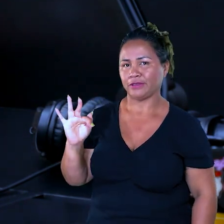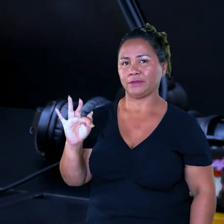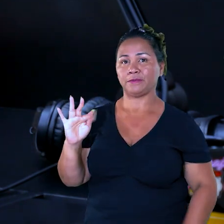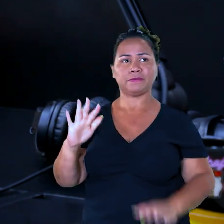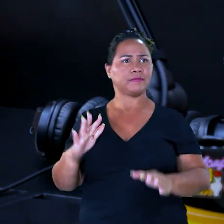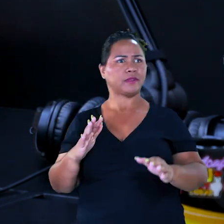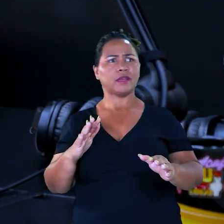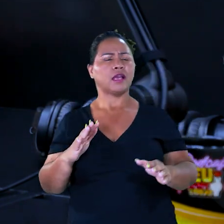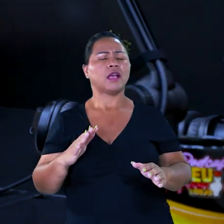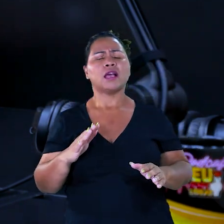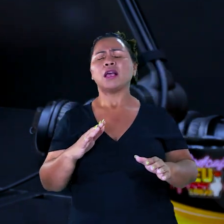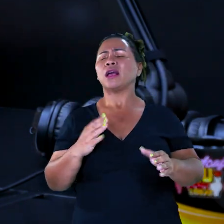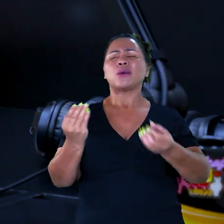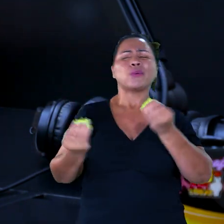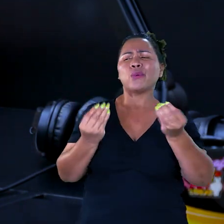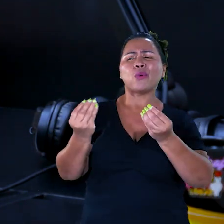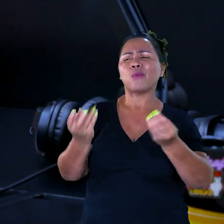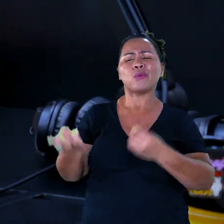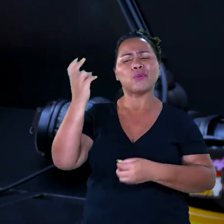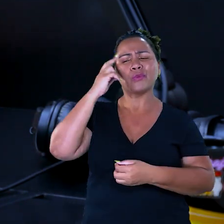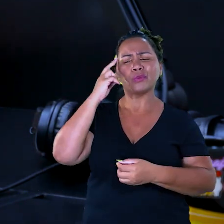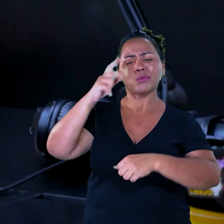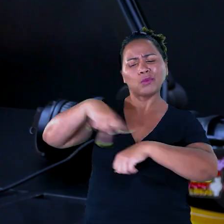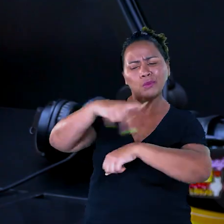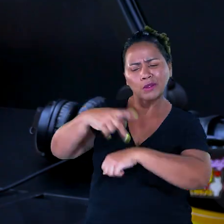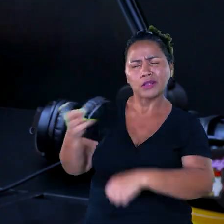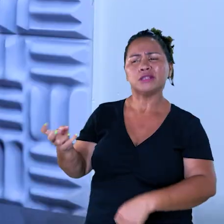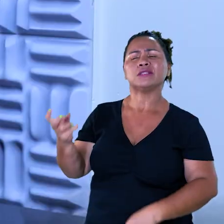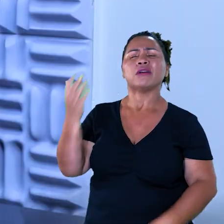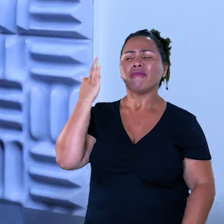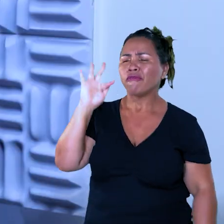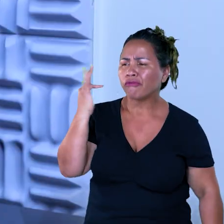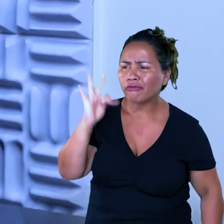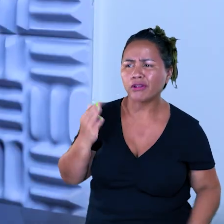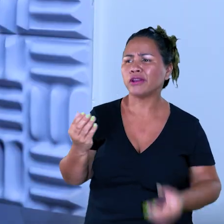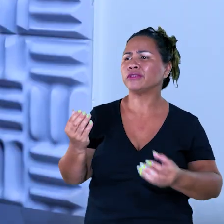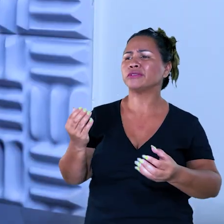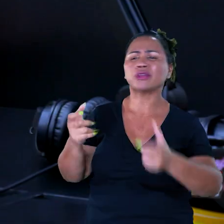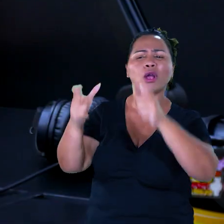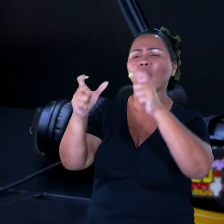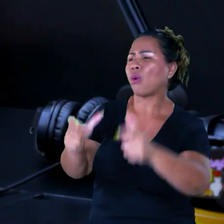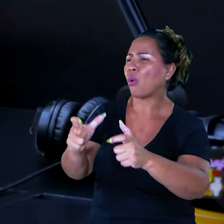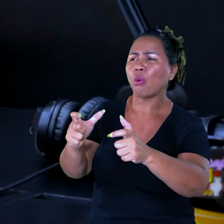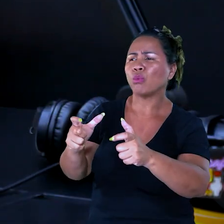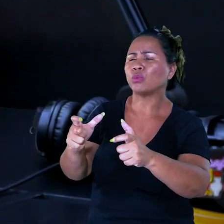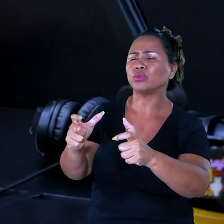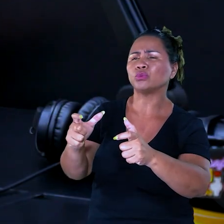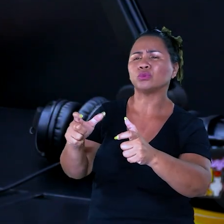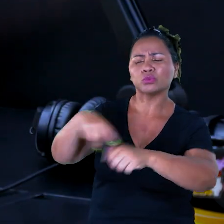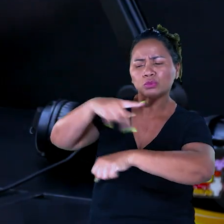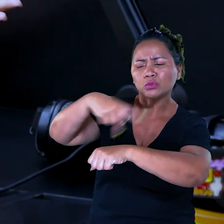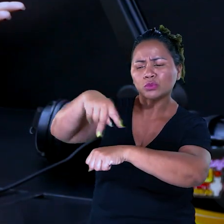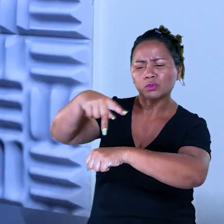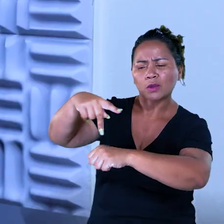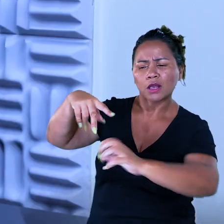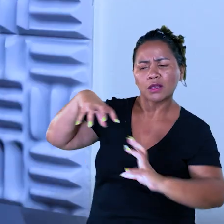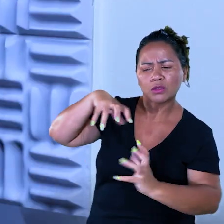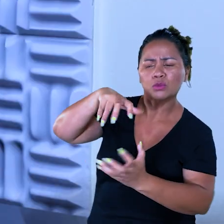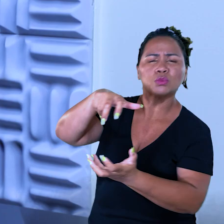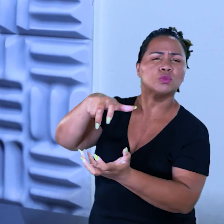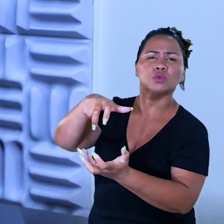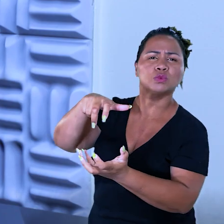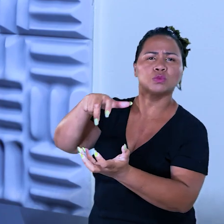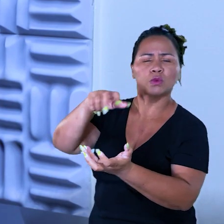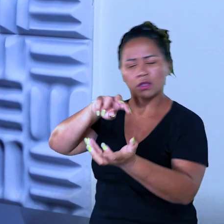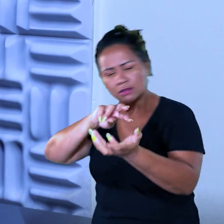que tá no mapa? Porque às vezes, até isso, eles não têm noção. Onde é que fica a França? Não tem. Onde é que fica tal país? Aí você tem que pegar né? Eles sabem